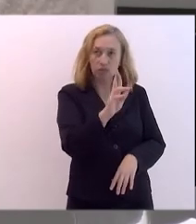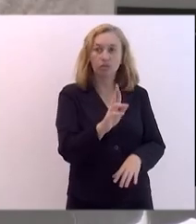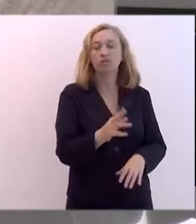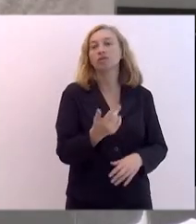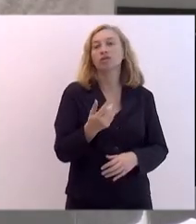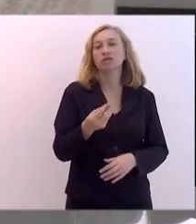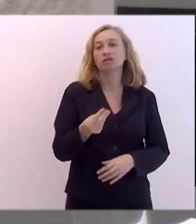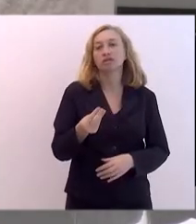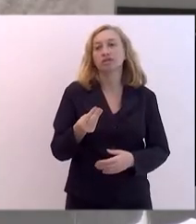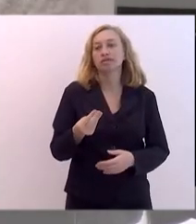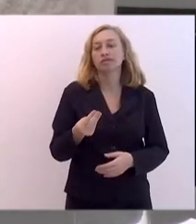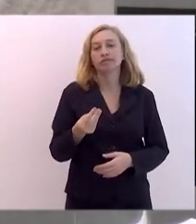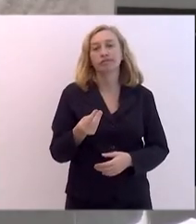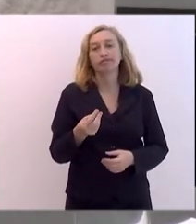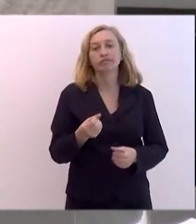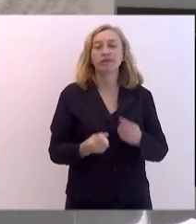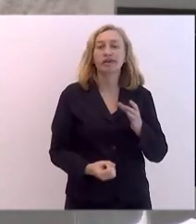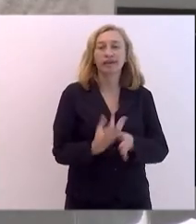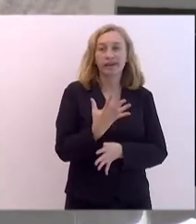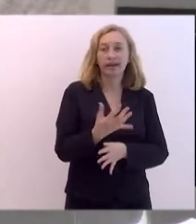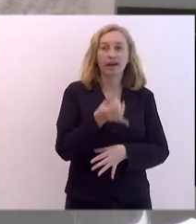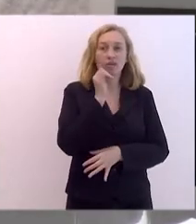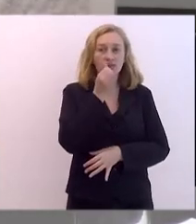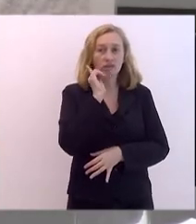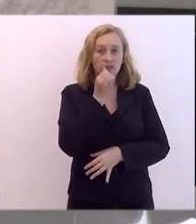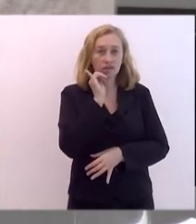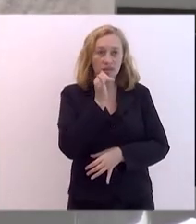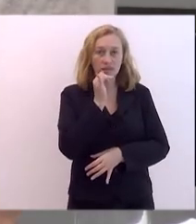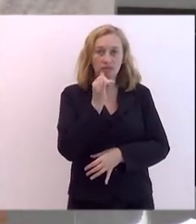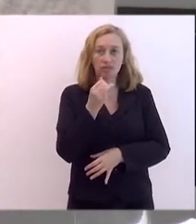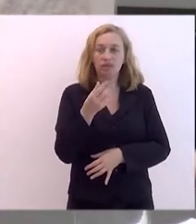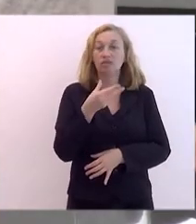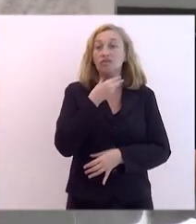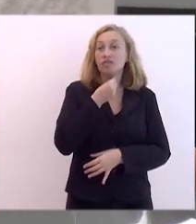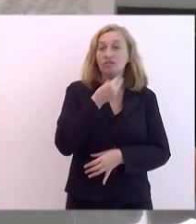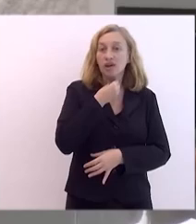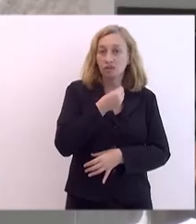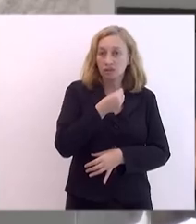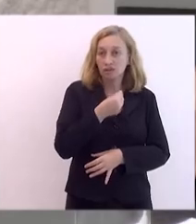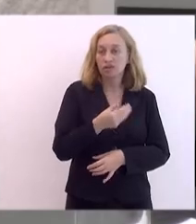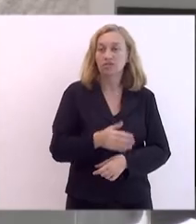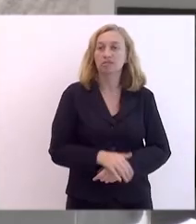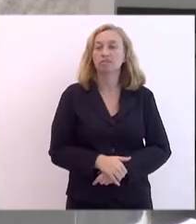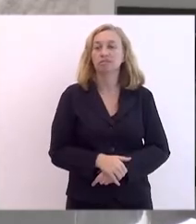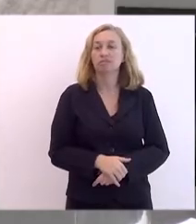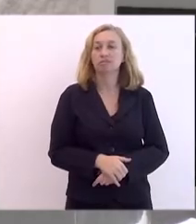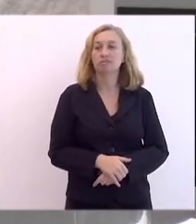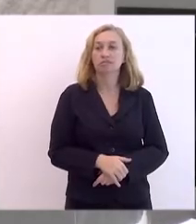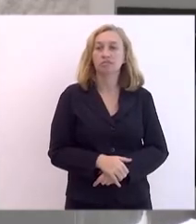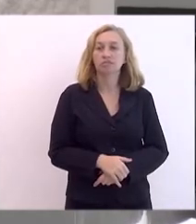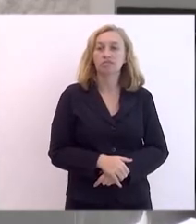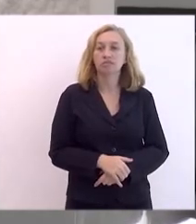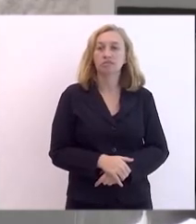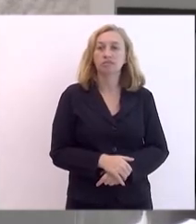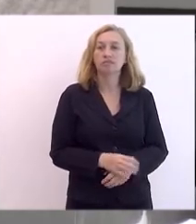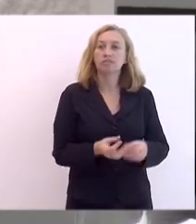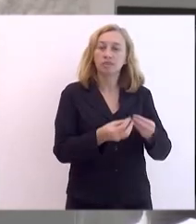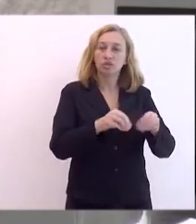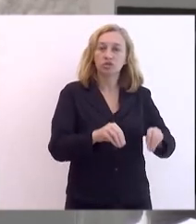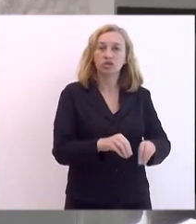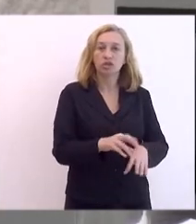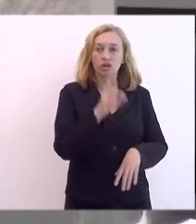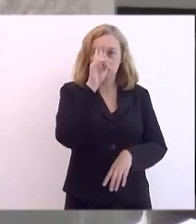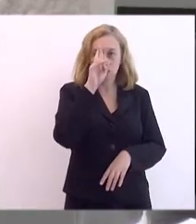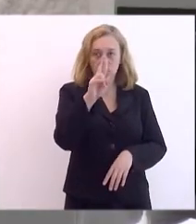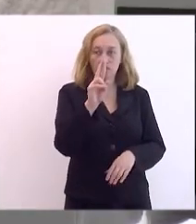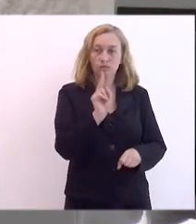uma tentativa clara de querer criar uma narrativa vil, torpe, imunda, ao meu ver, de inviabilizar o seu nome porque